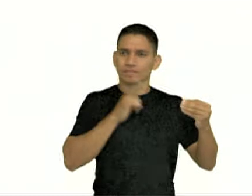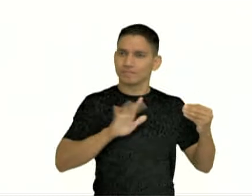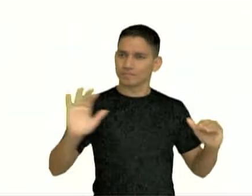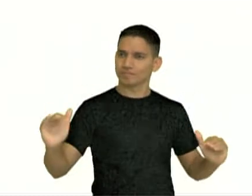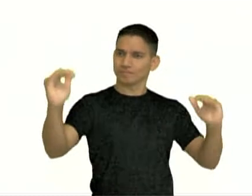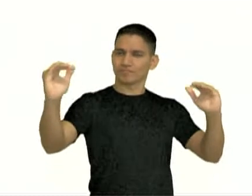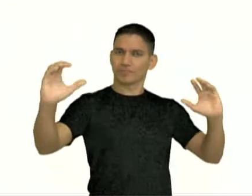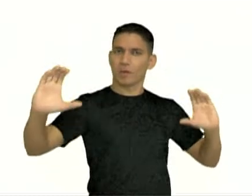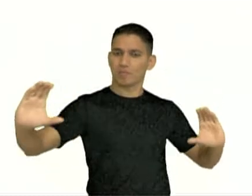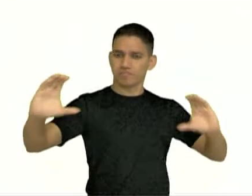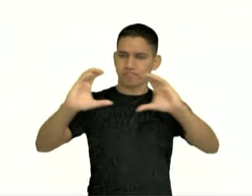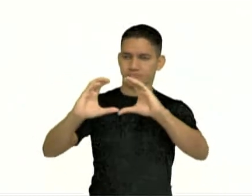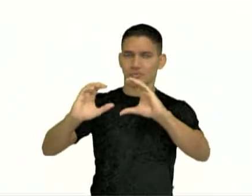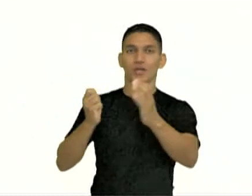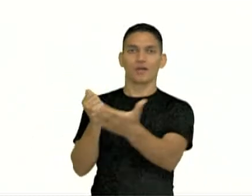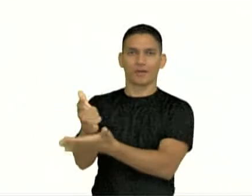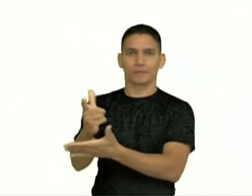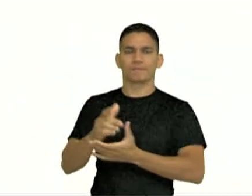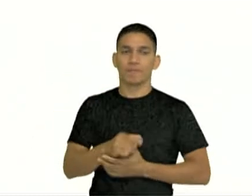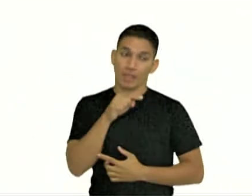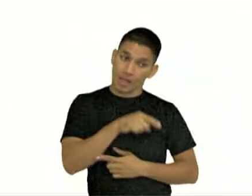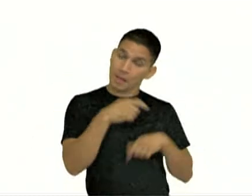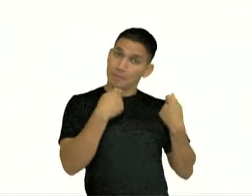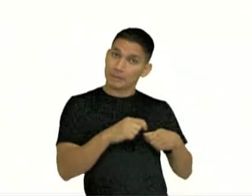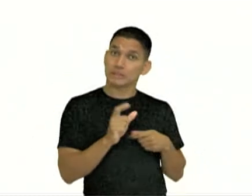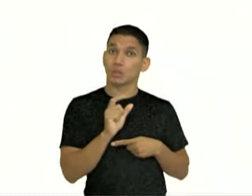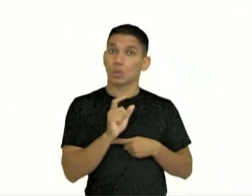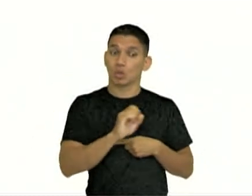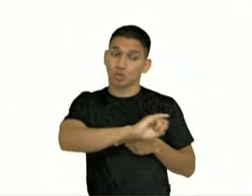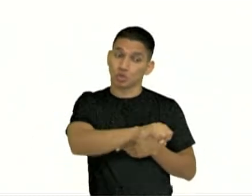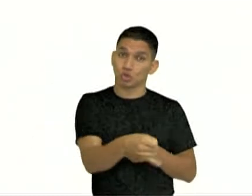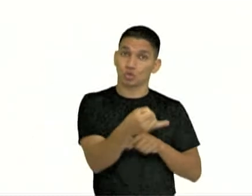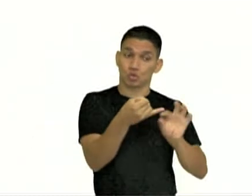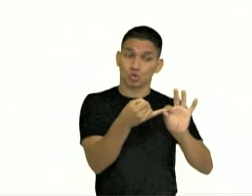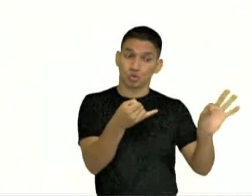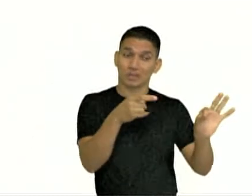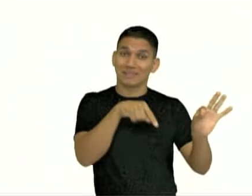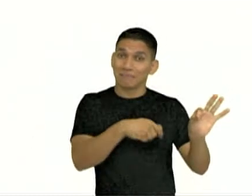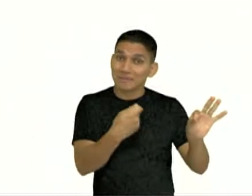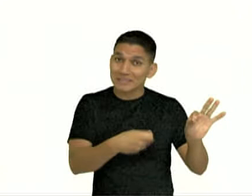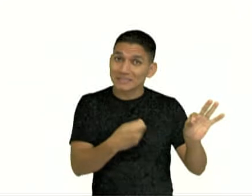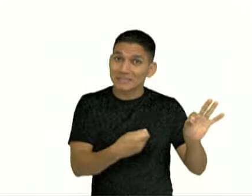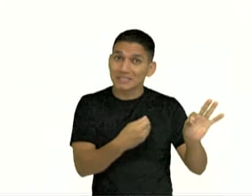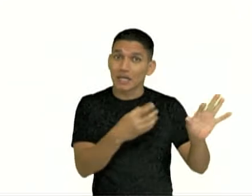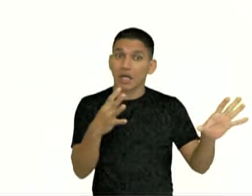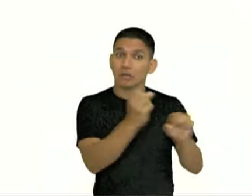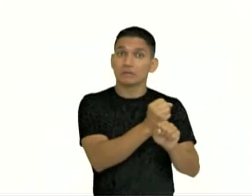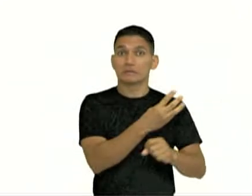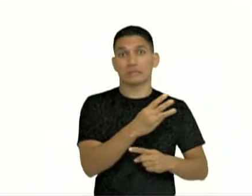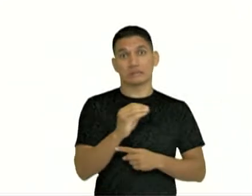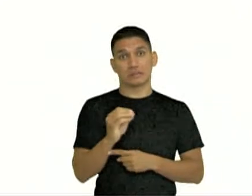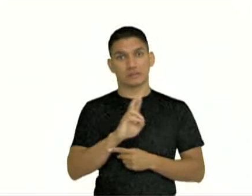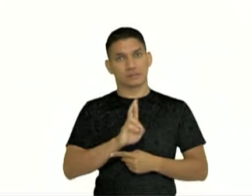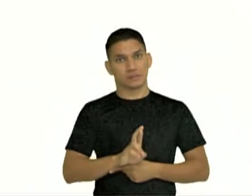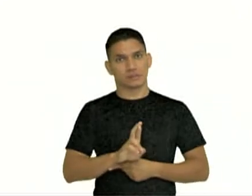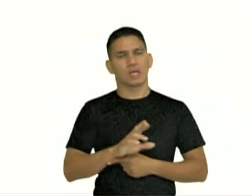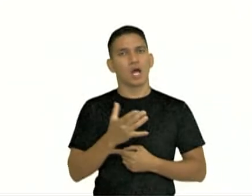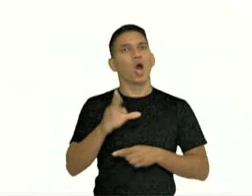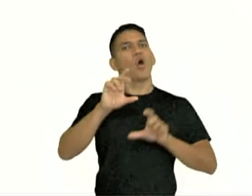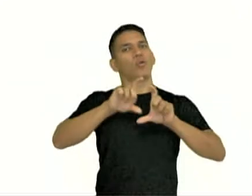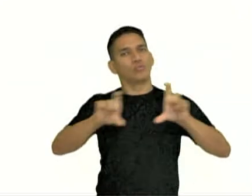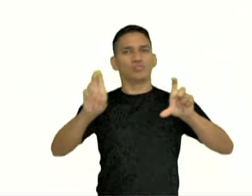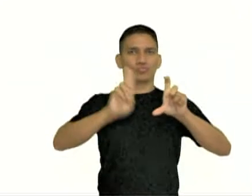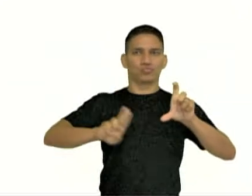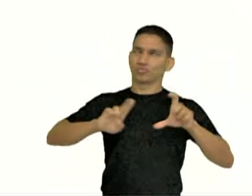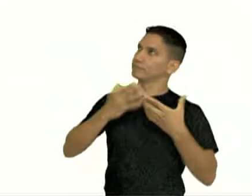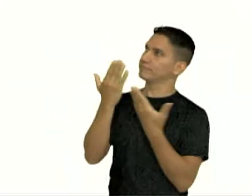seja, ela vai ter que ter um rendimento de juro de R$ 300. Usando a formulazinha do juro que a gente acabou